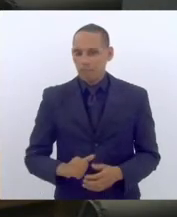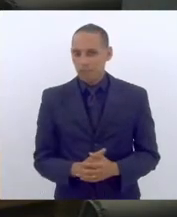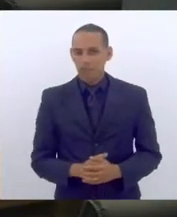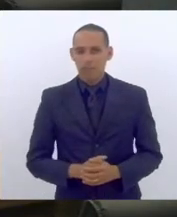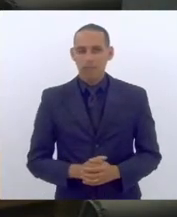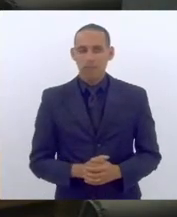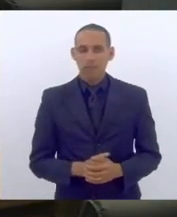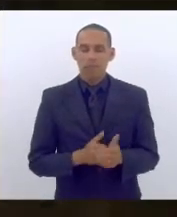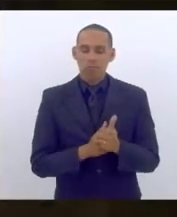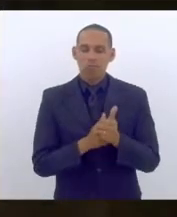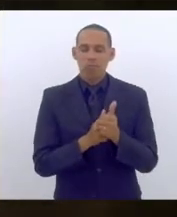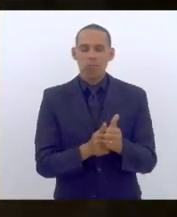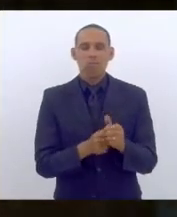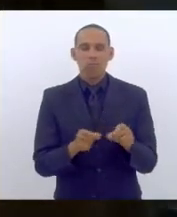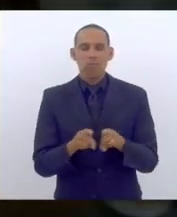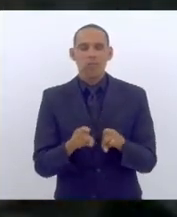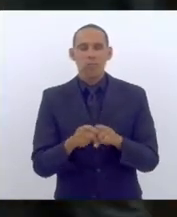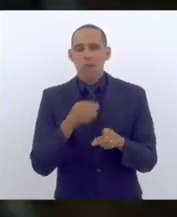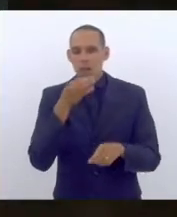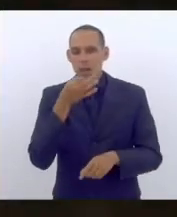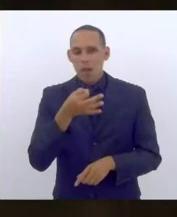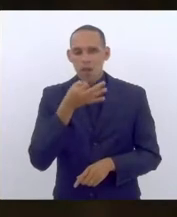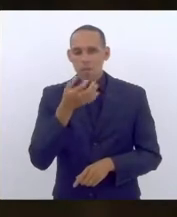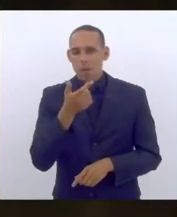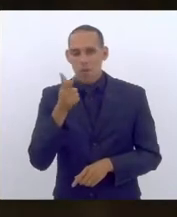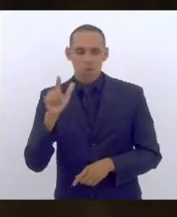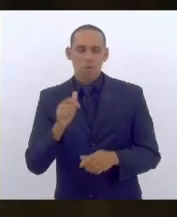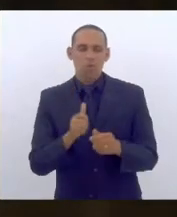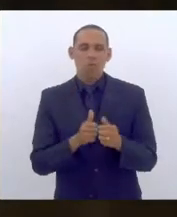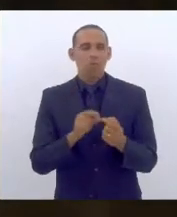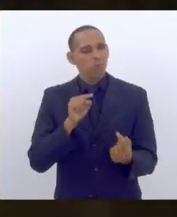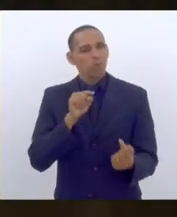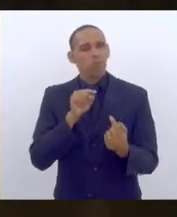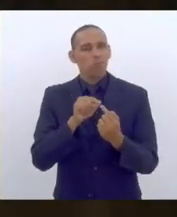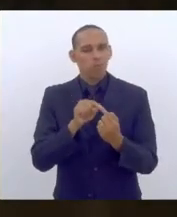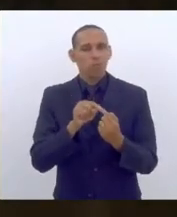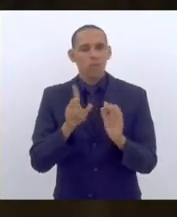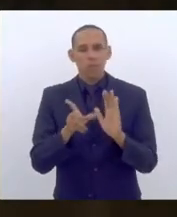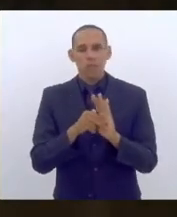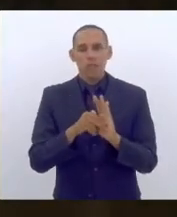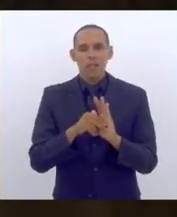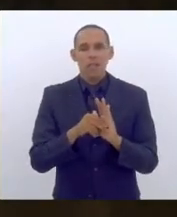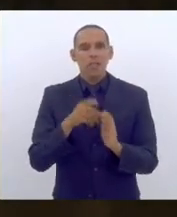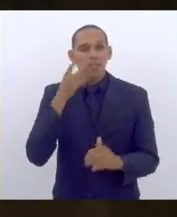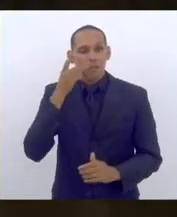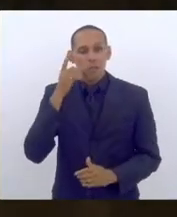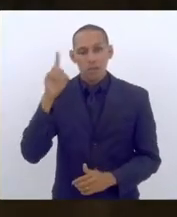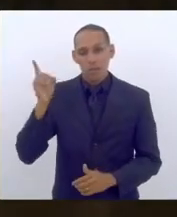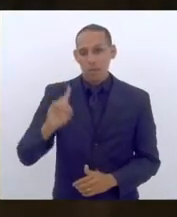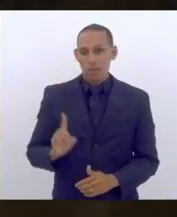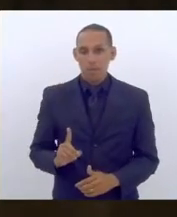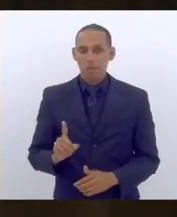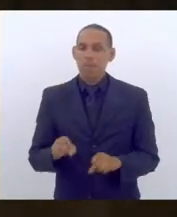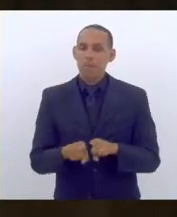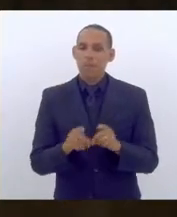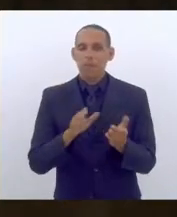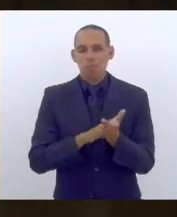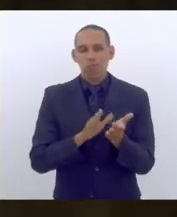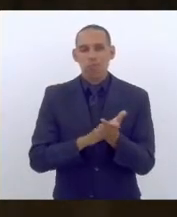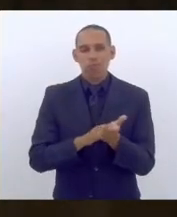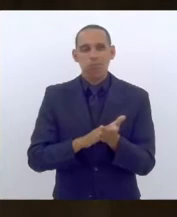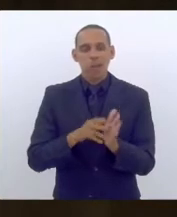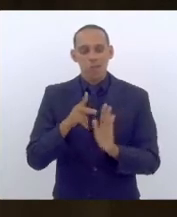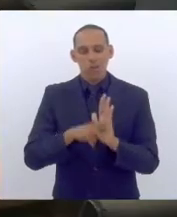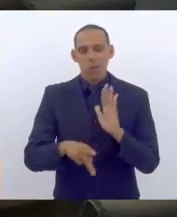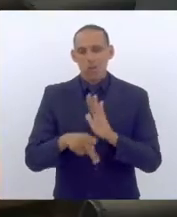acompanha também os outros pareceres favoráveis à emenda da deputada Dani Monteiro e elogiando o projeto da deputada tia